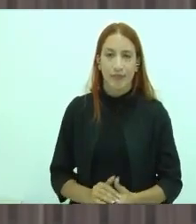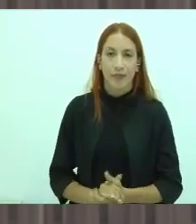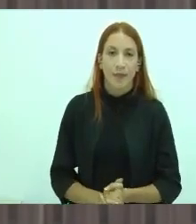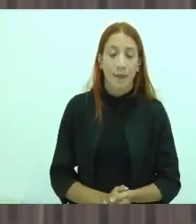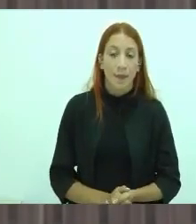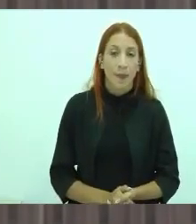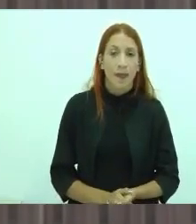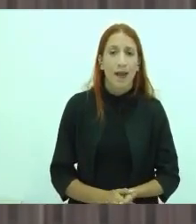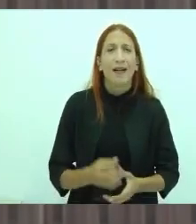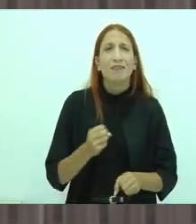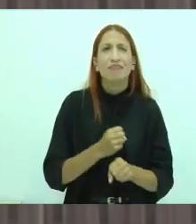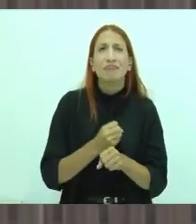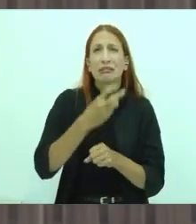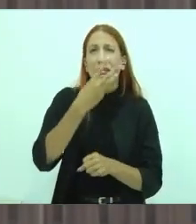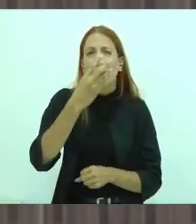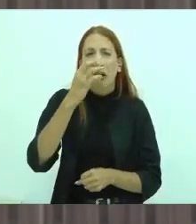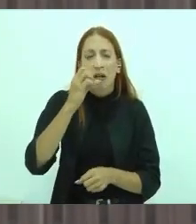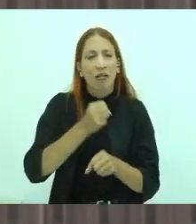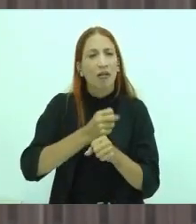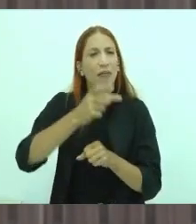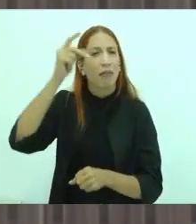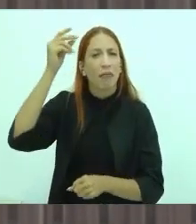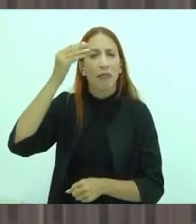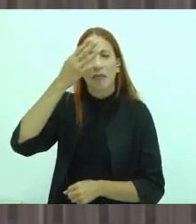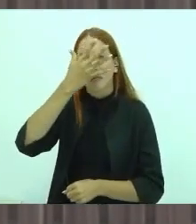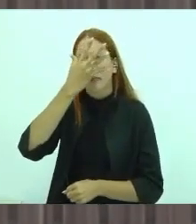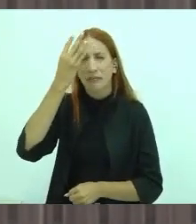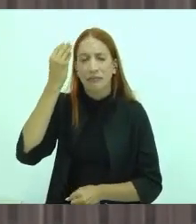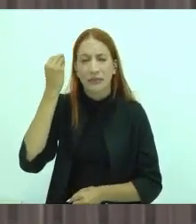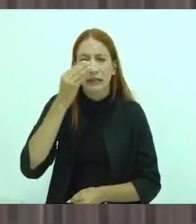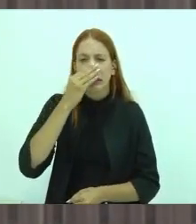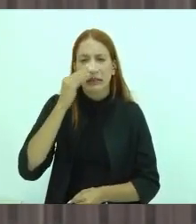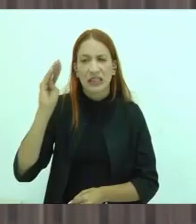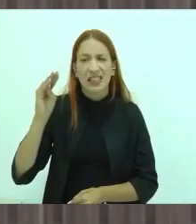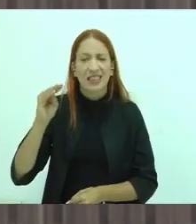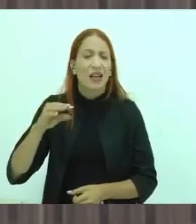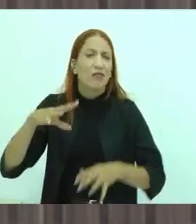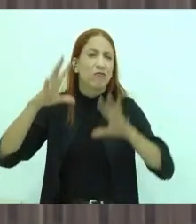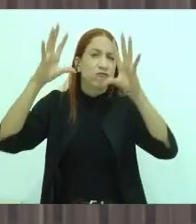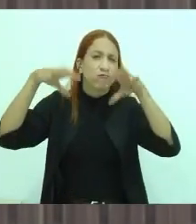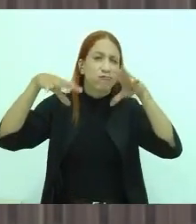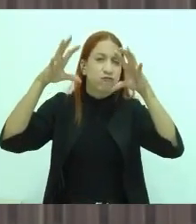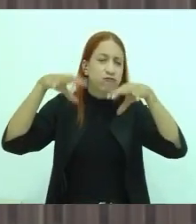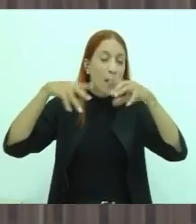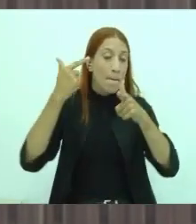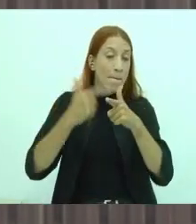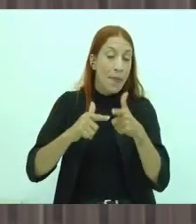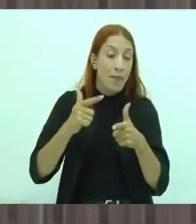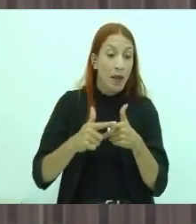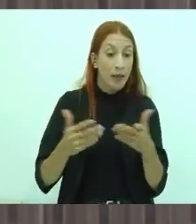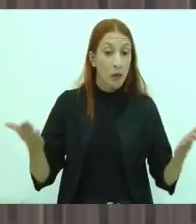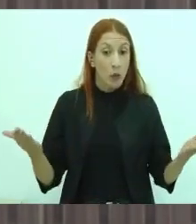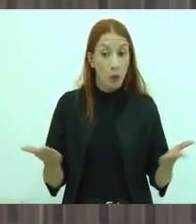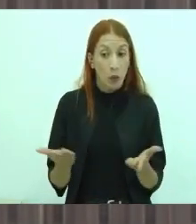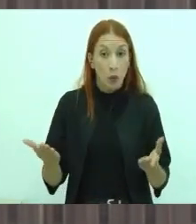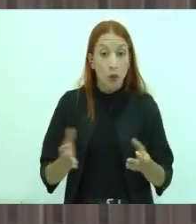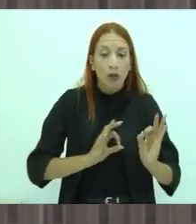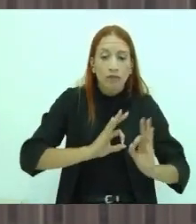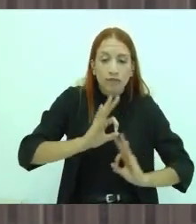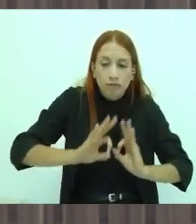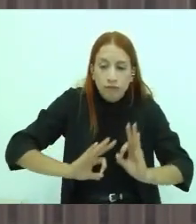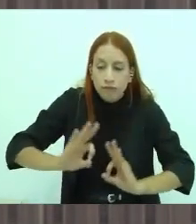que 30 anos era esquecido pelo poder público toda vez que chovia se alargava e hoje o bairro está sendo todo